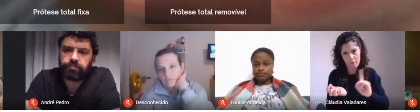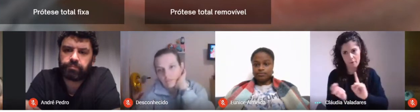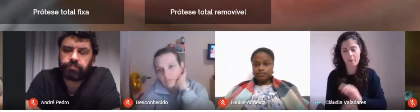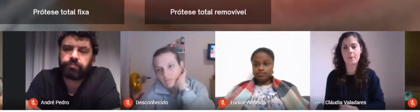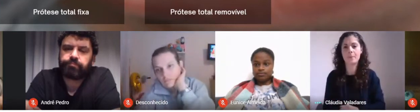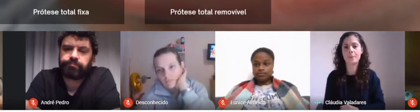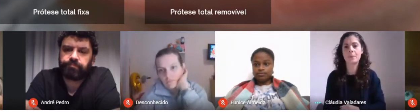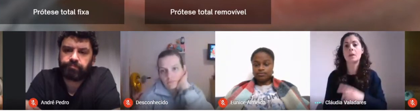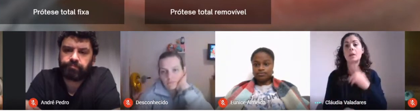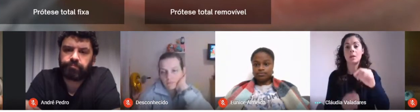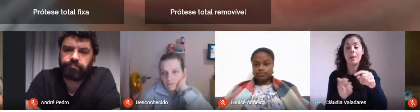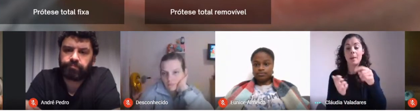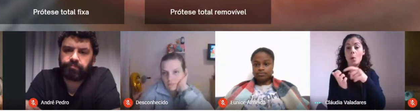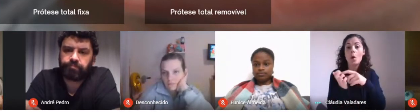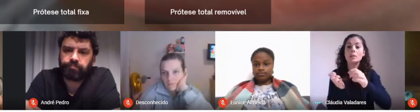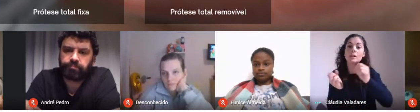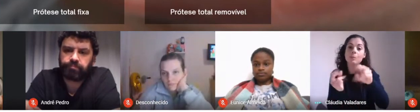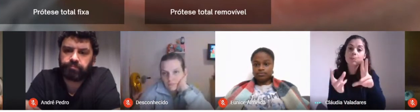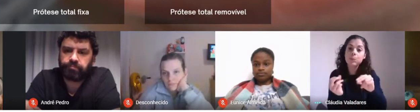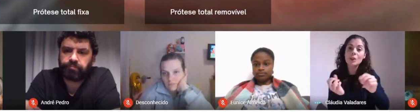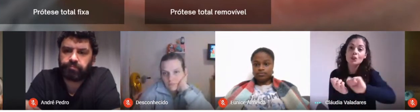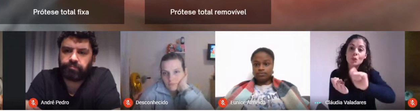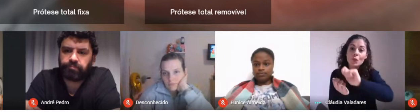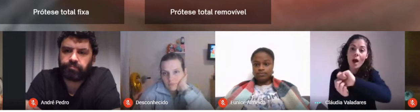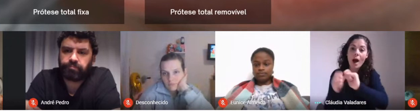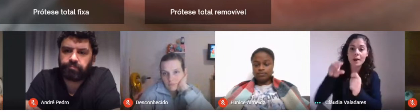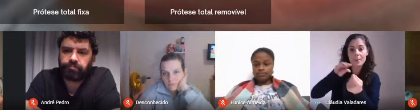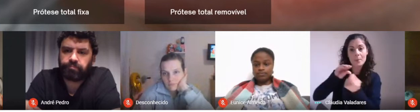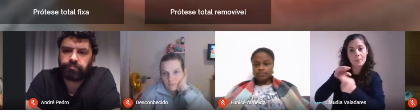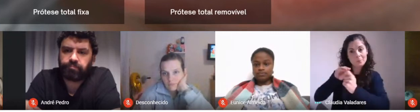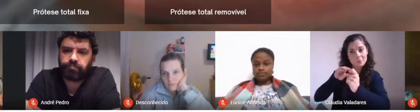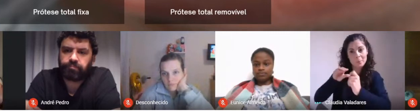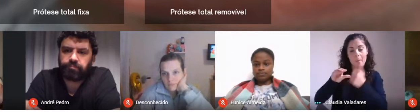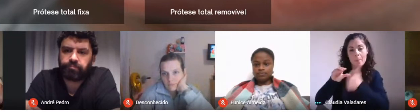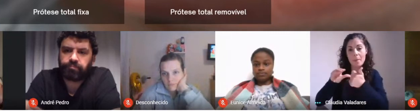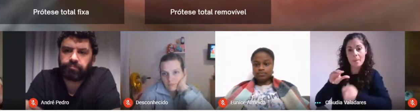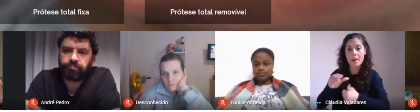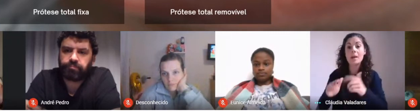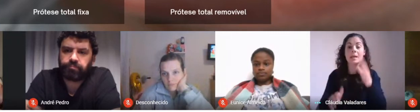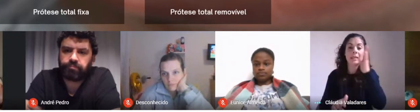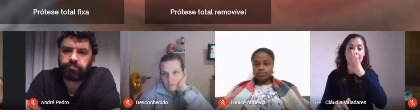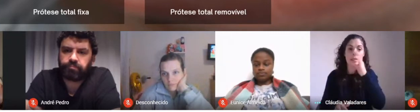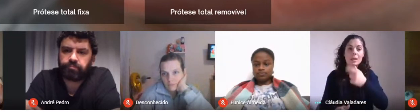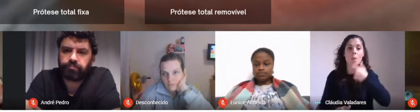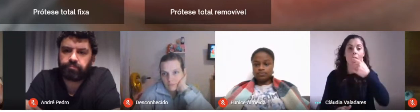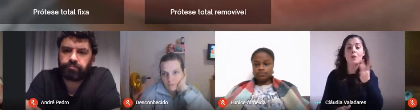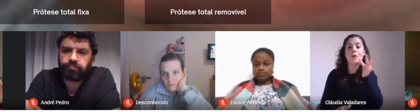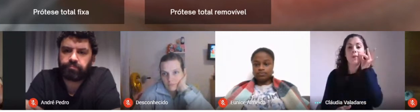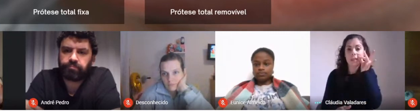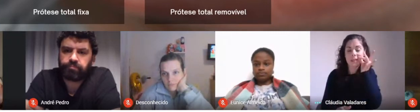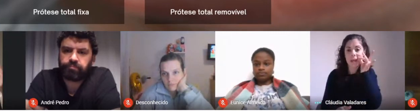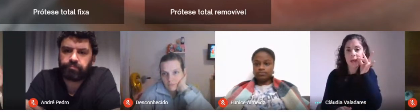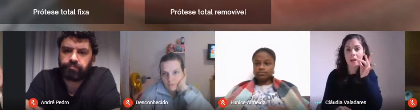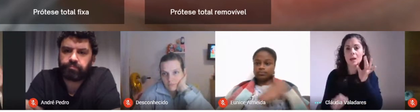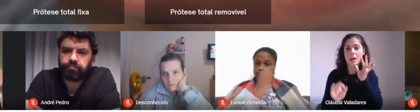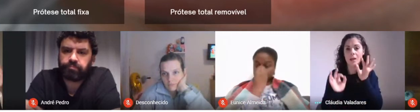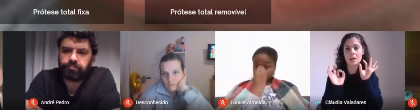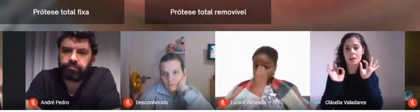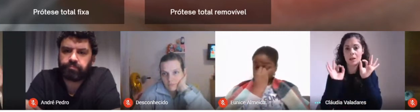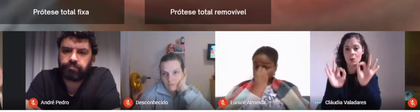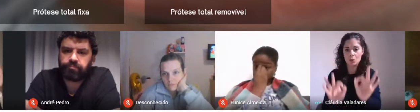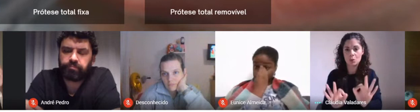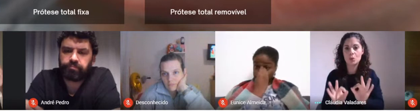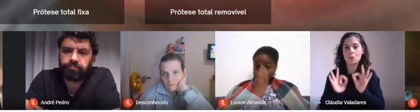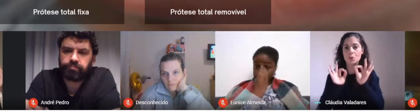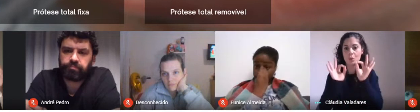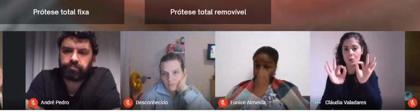escovar a prótese, por exemplo, e nas próteses fixas, os cuidados muito idênticos aos cuidados